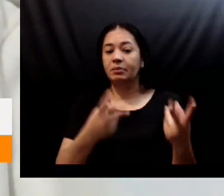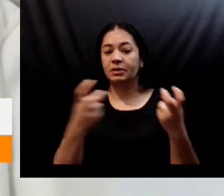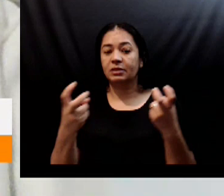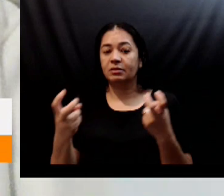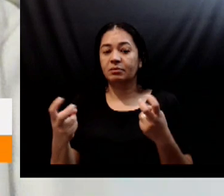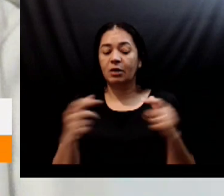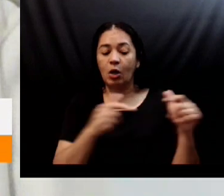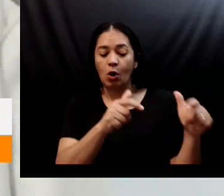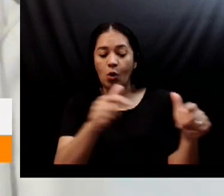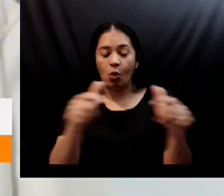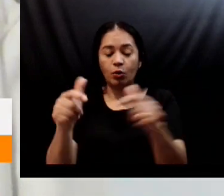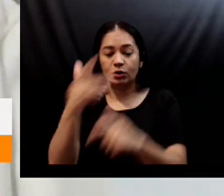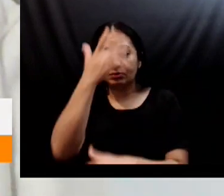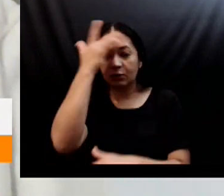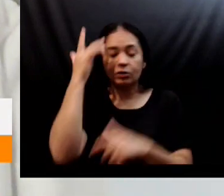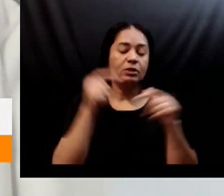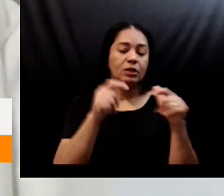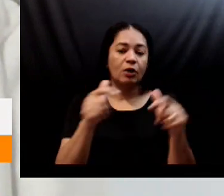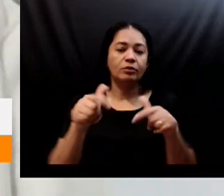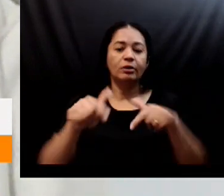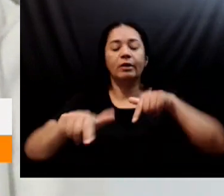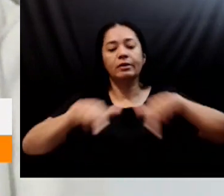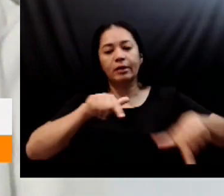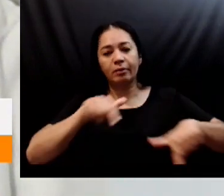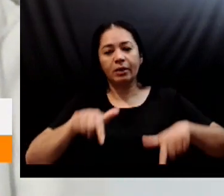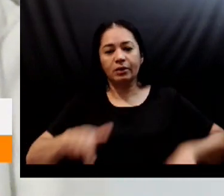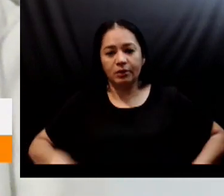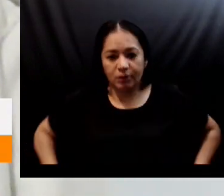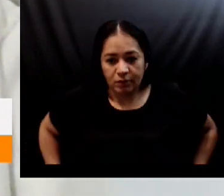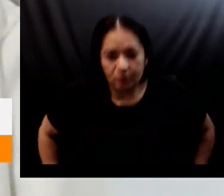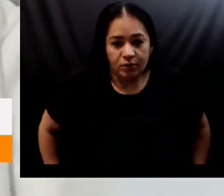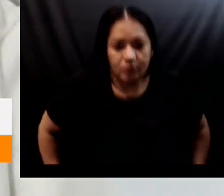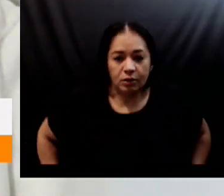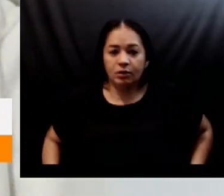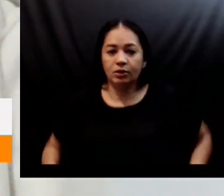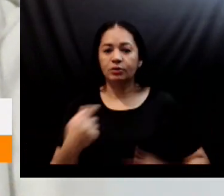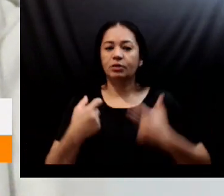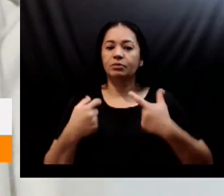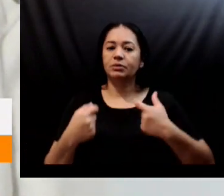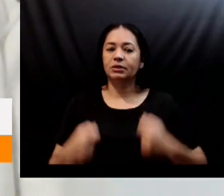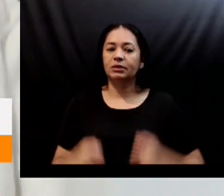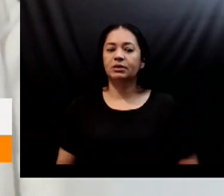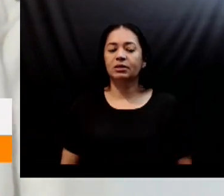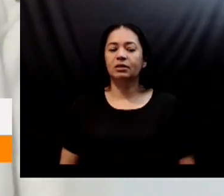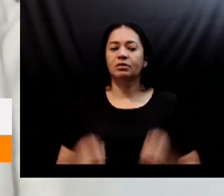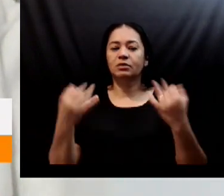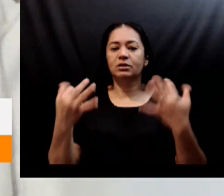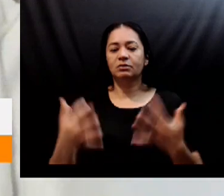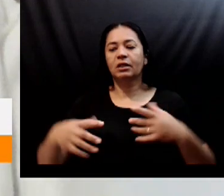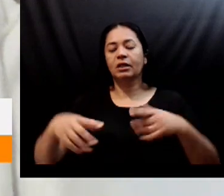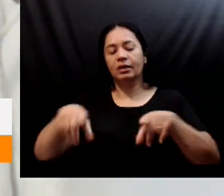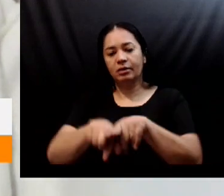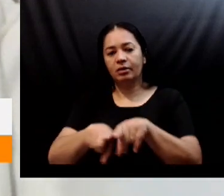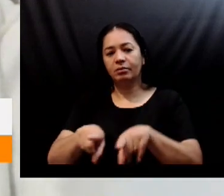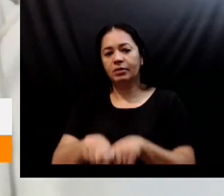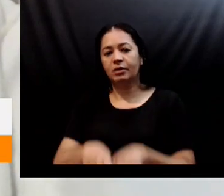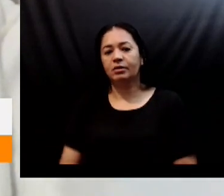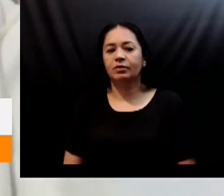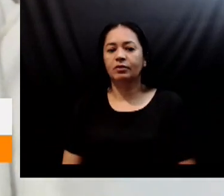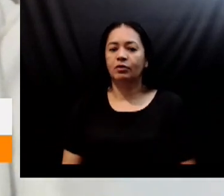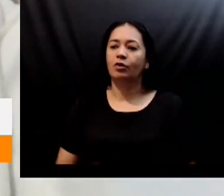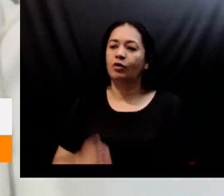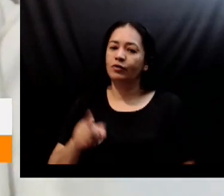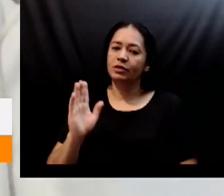aonde? Trabalhando. Então, a gente precisa entrar nas organizações e falar disso também, né? Então, como você disse, é um quentinho